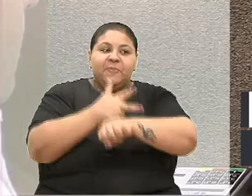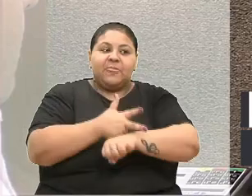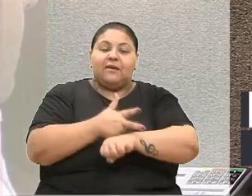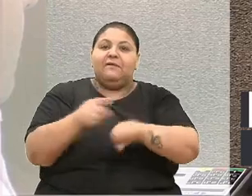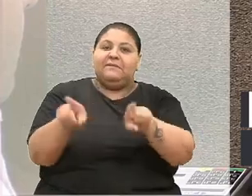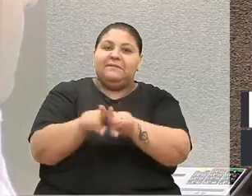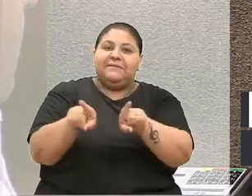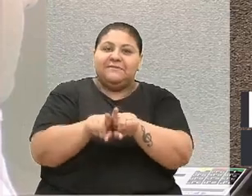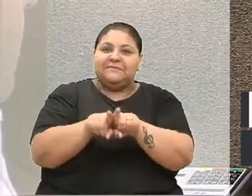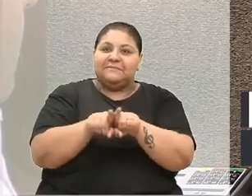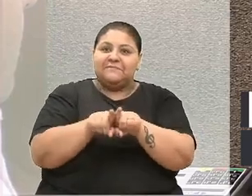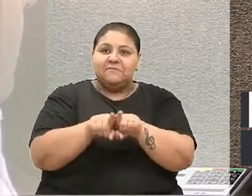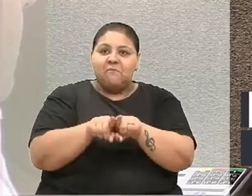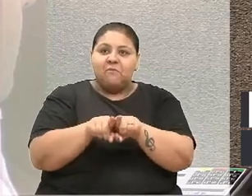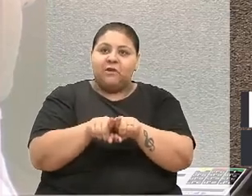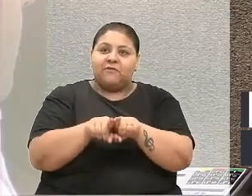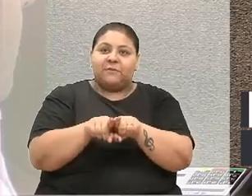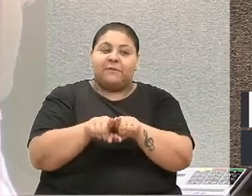coisa de